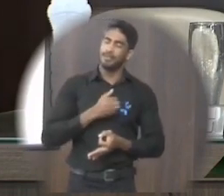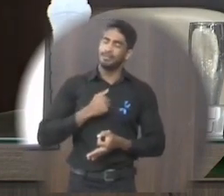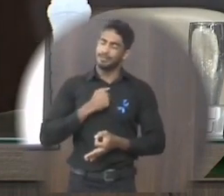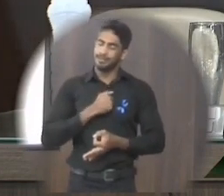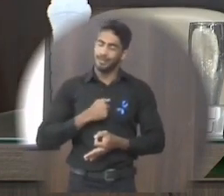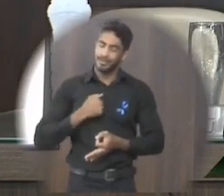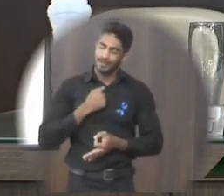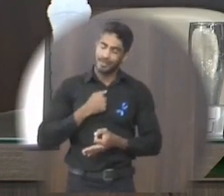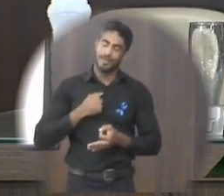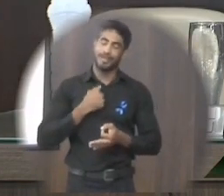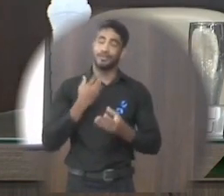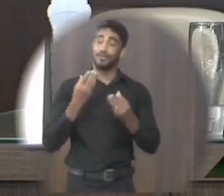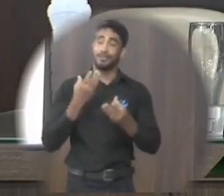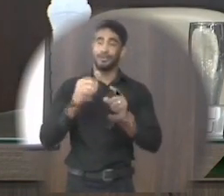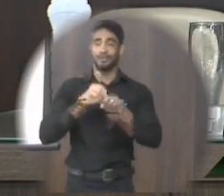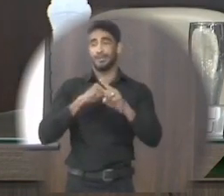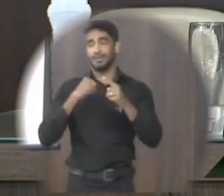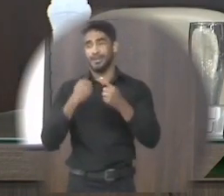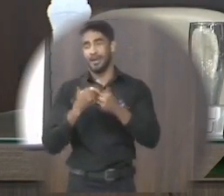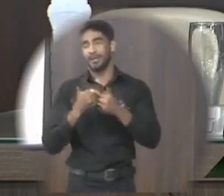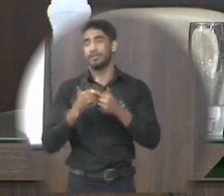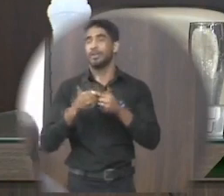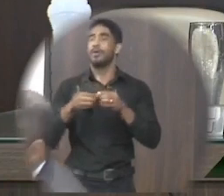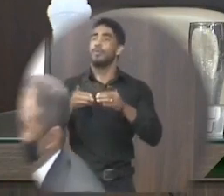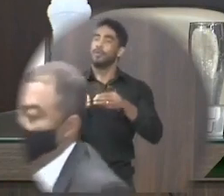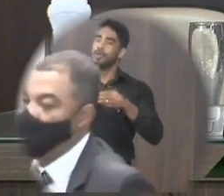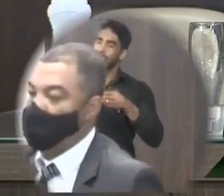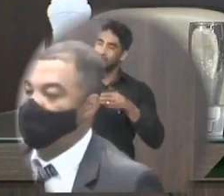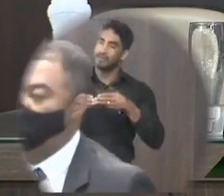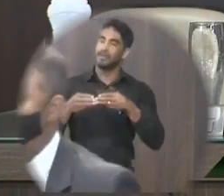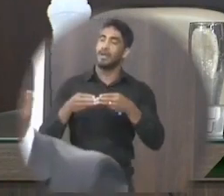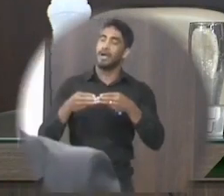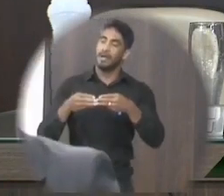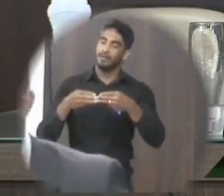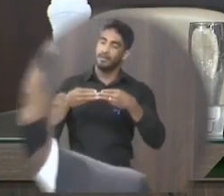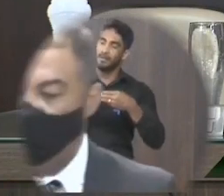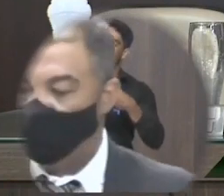meio à sociedade. Requeiro que essa moção seja levada ao conhecimento dos